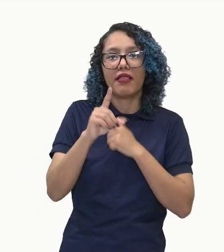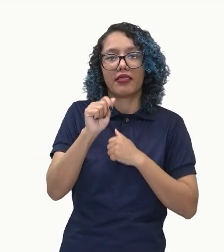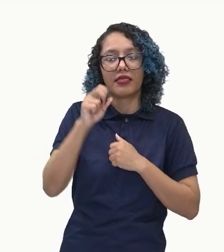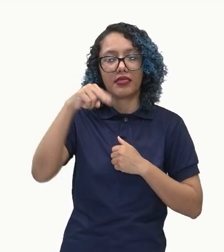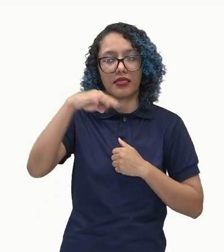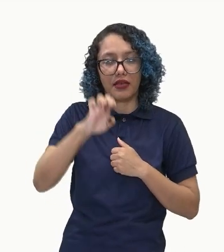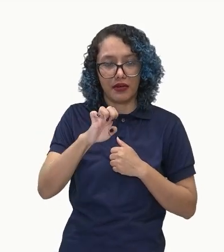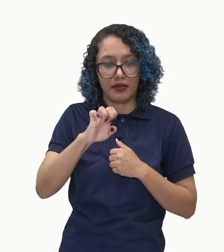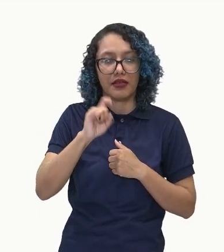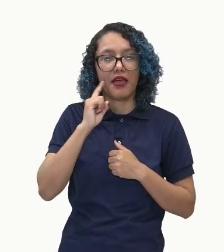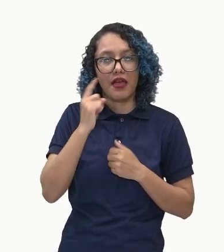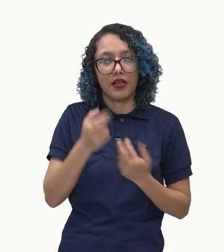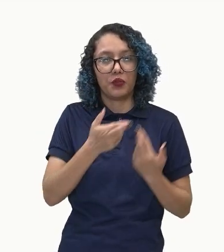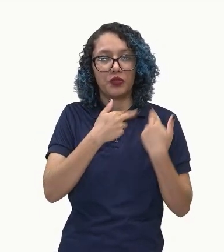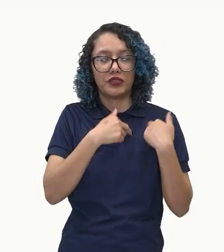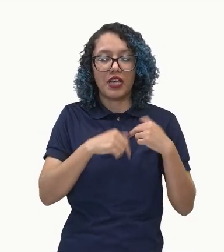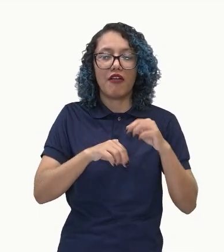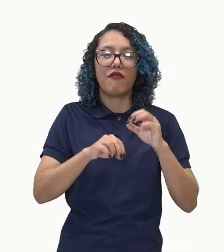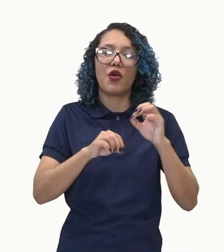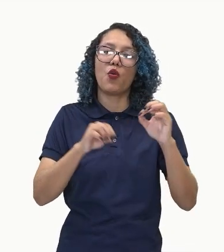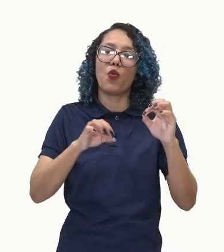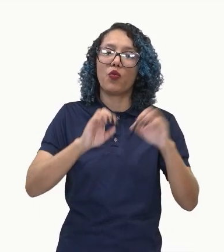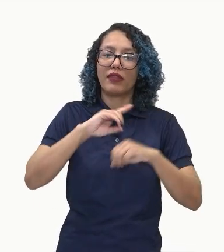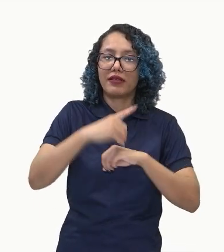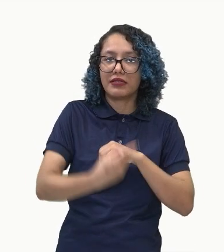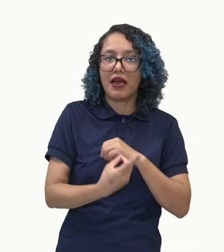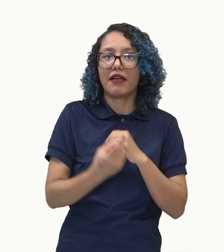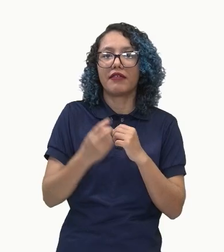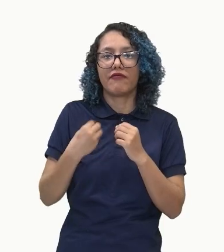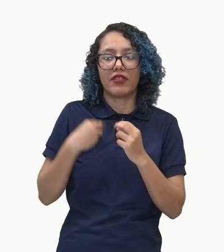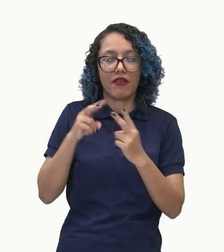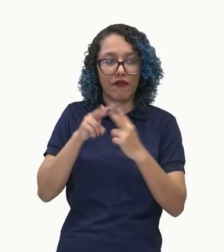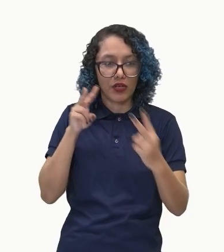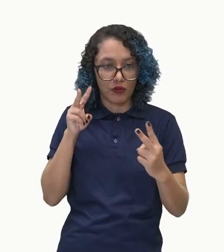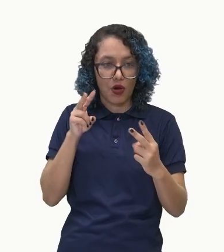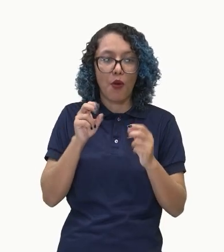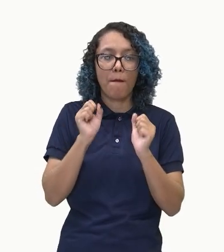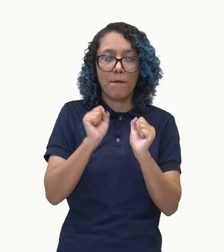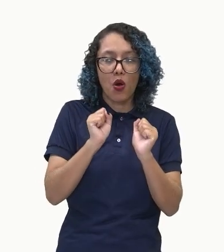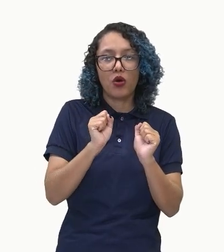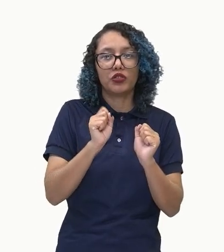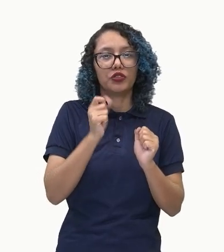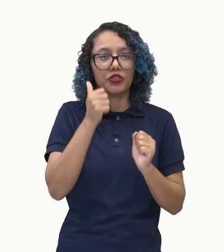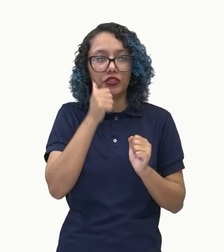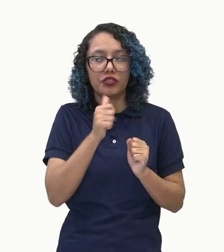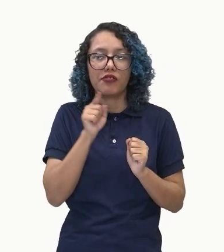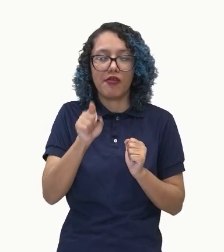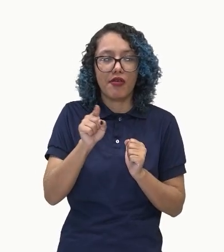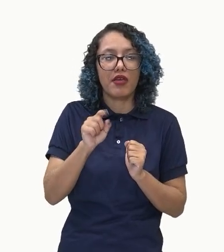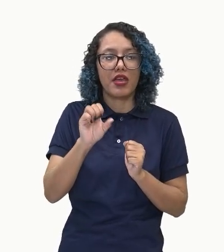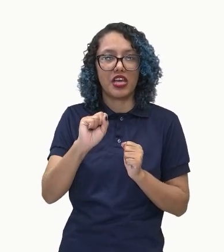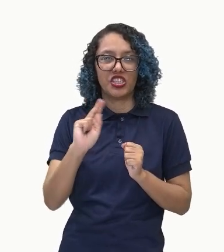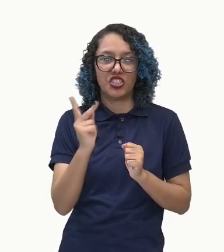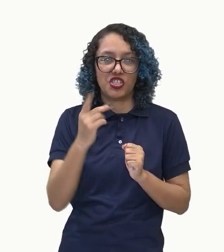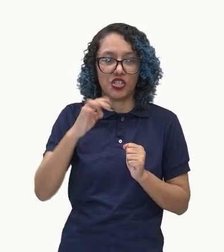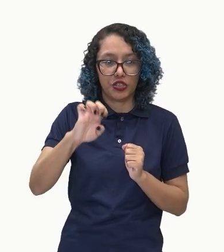de realidade virtual. Então, repare que eu posso dizer she is, que ela é, ou então utilizar um nome próprio,